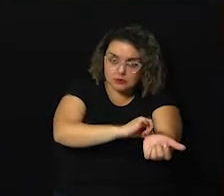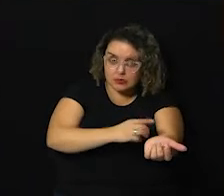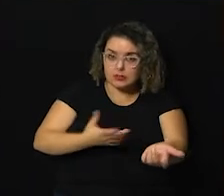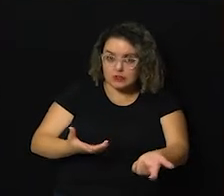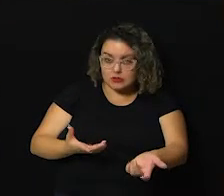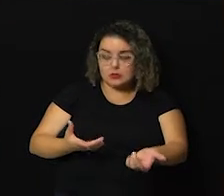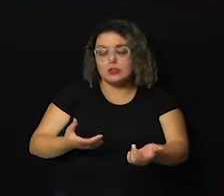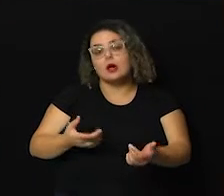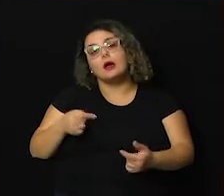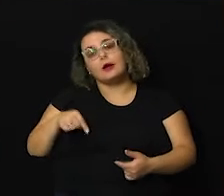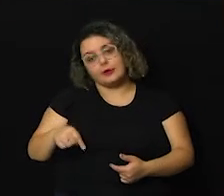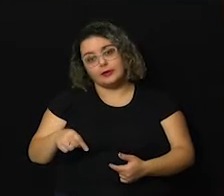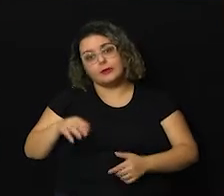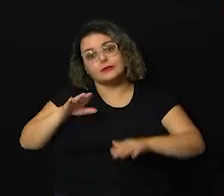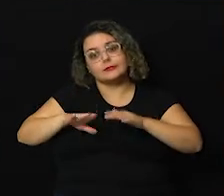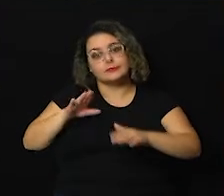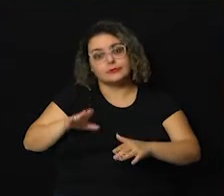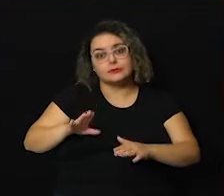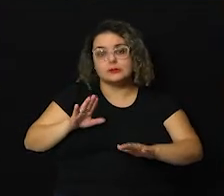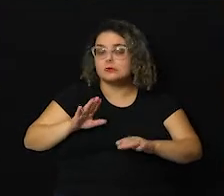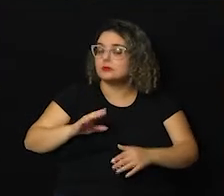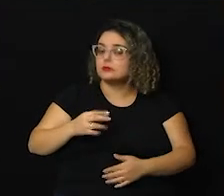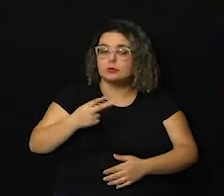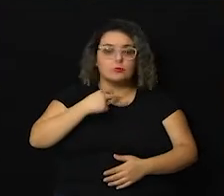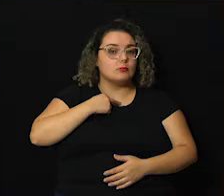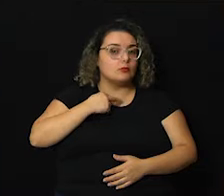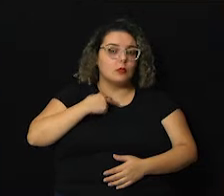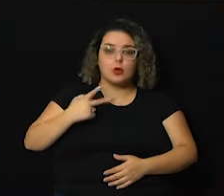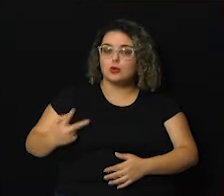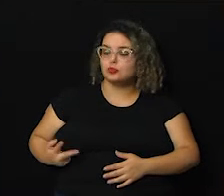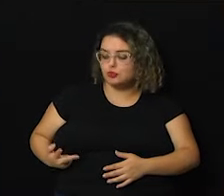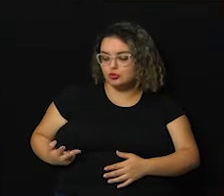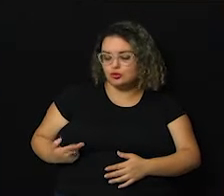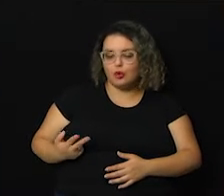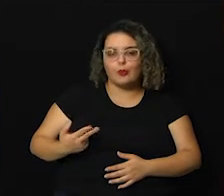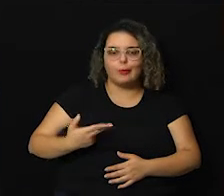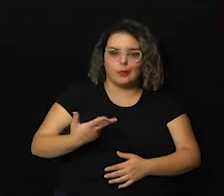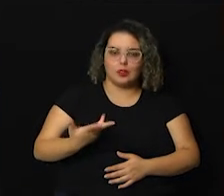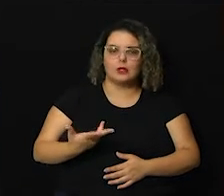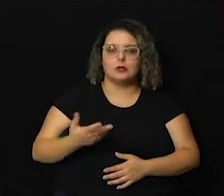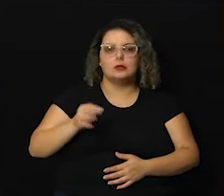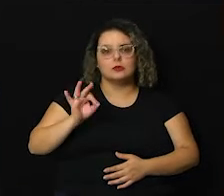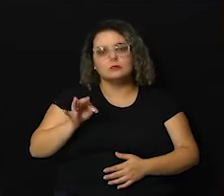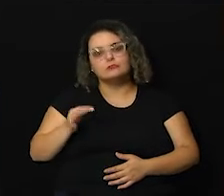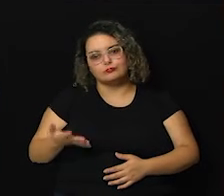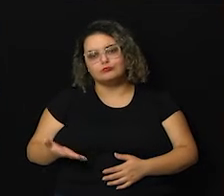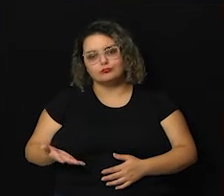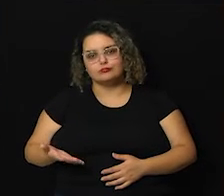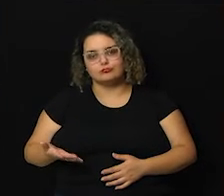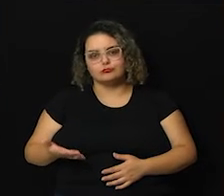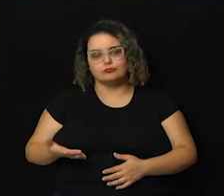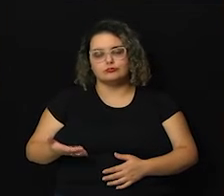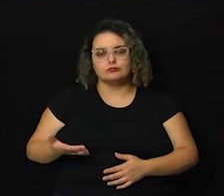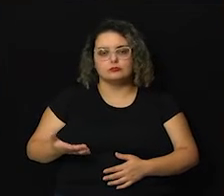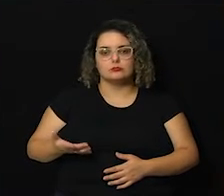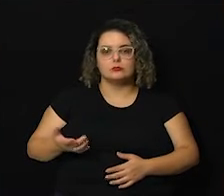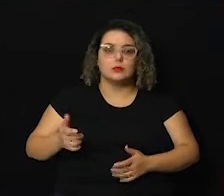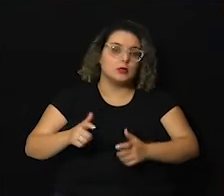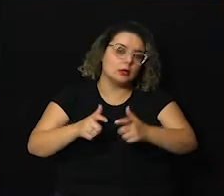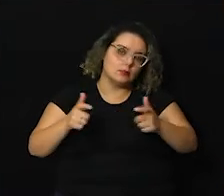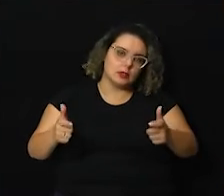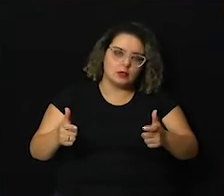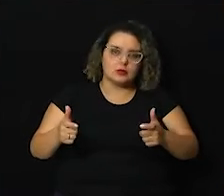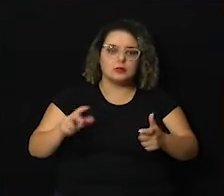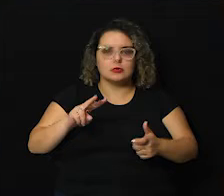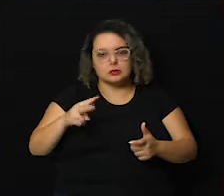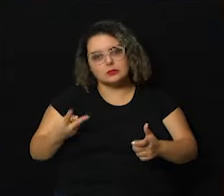tipo de lesão, mesmo pequena, às vezes não é possível de ser operada de forma conservadora. Então, na maioria